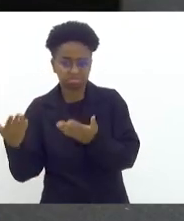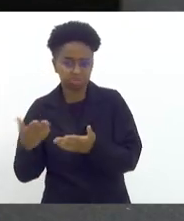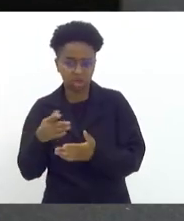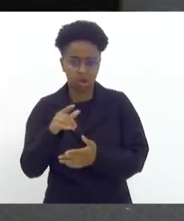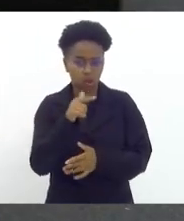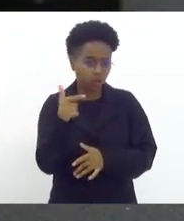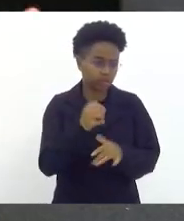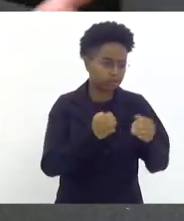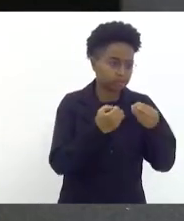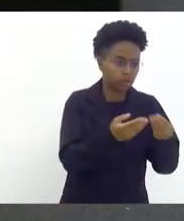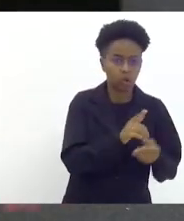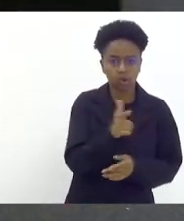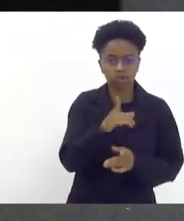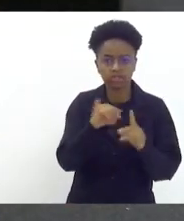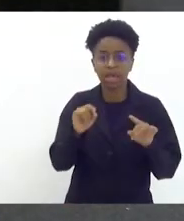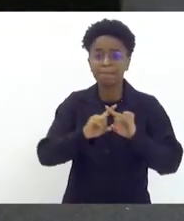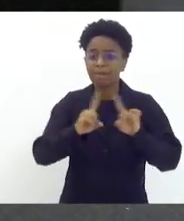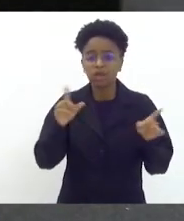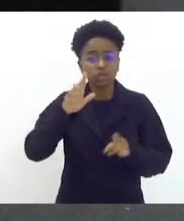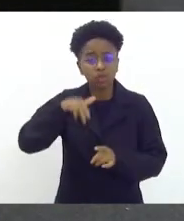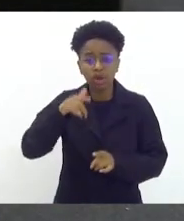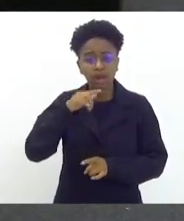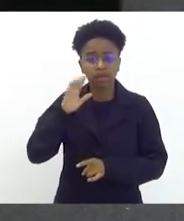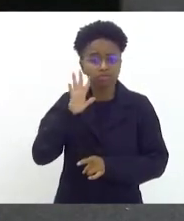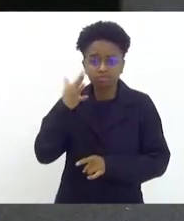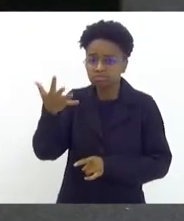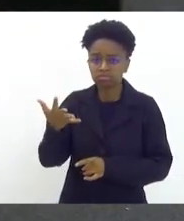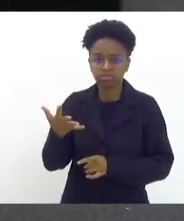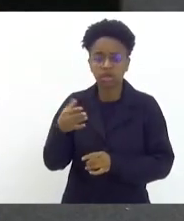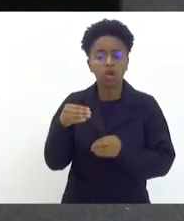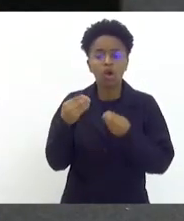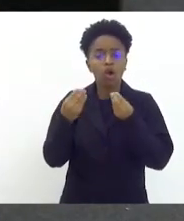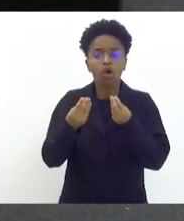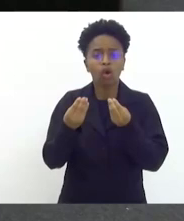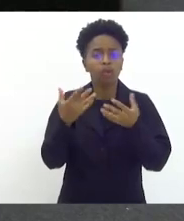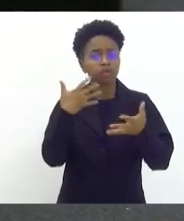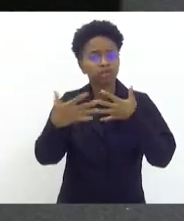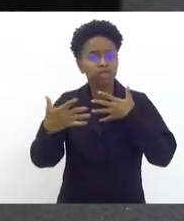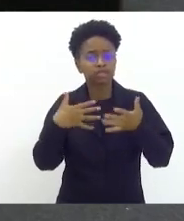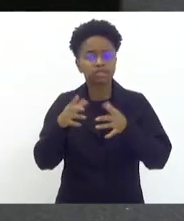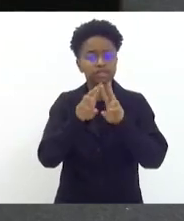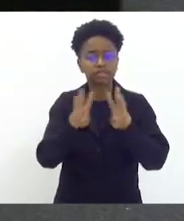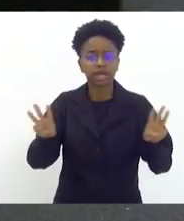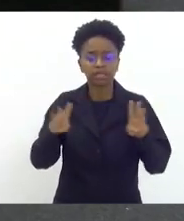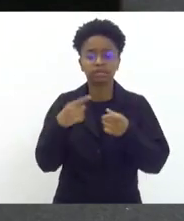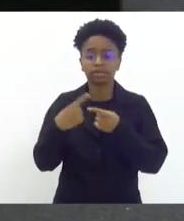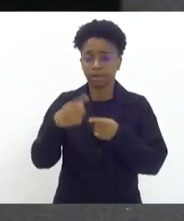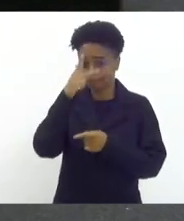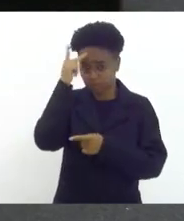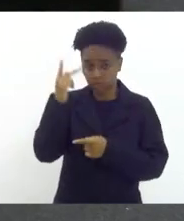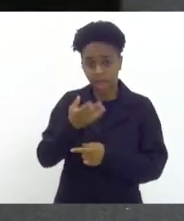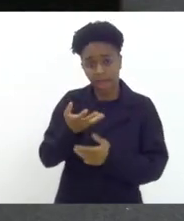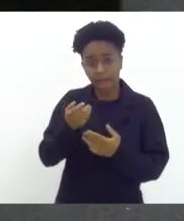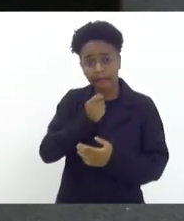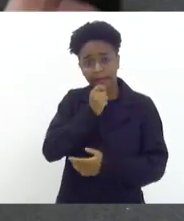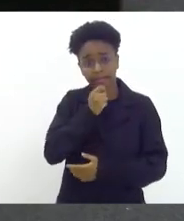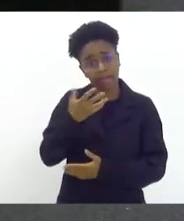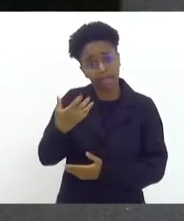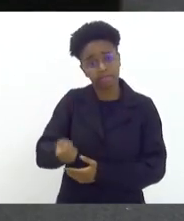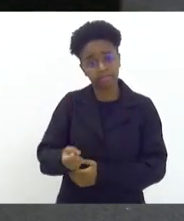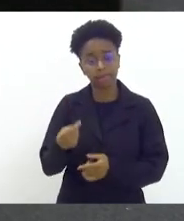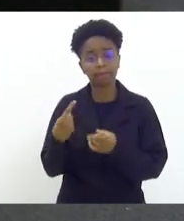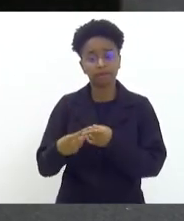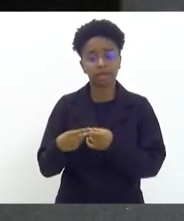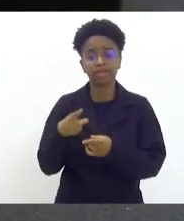deposita no outro mas nunca chega em quem precisa Cadê a transparência no site de quem ainda é beneficiário tem